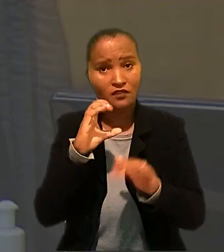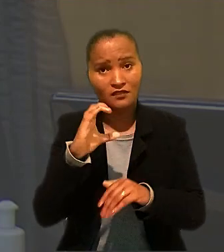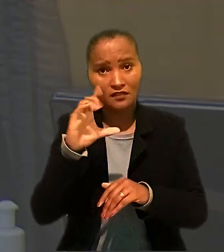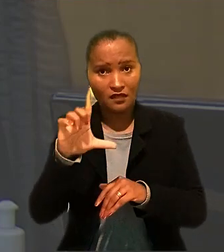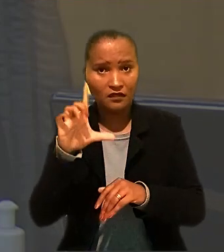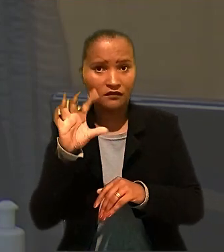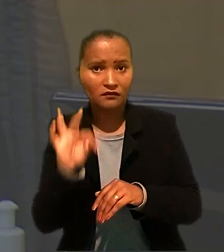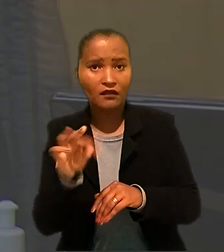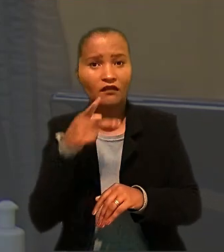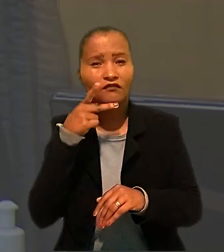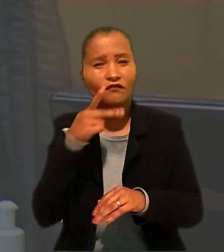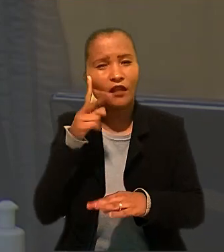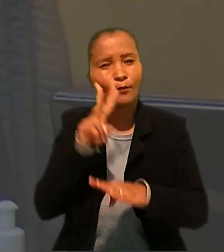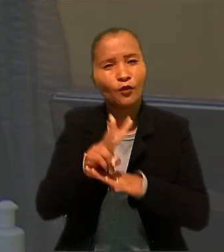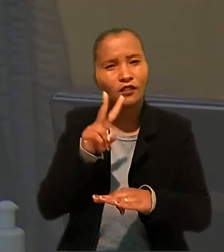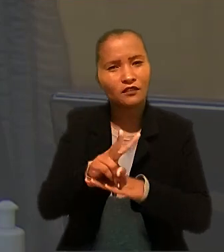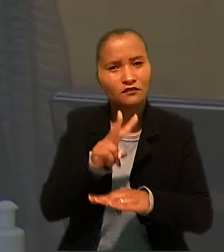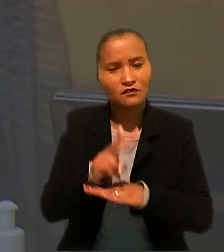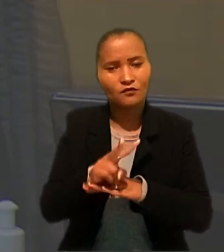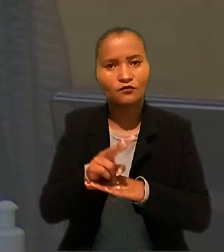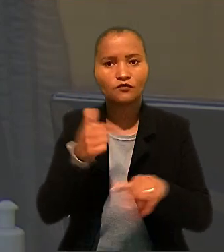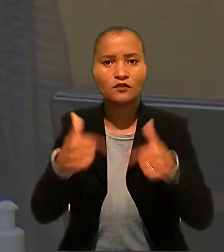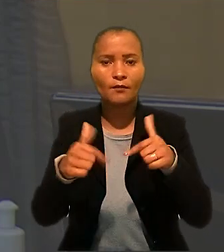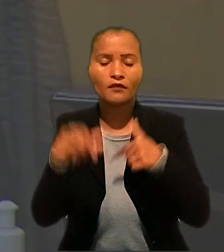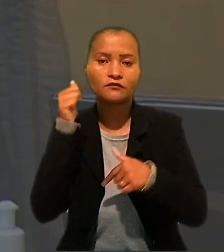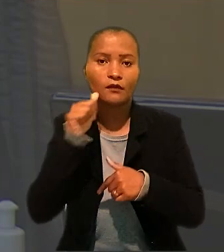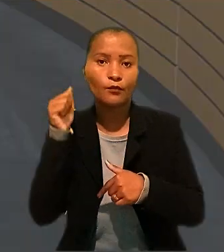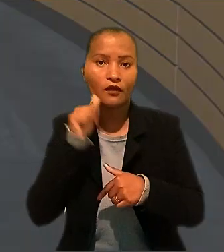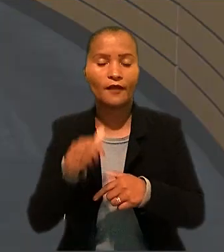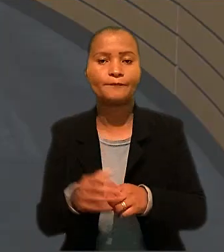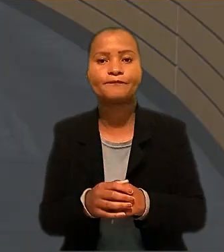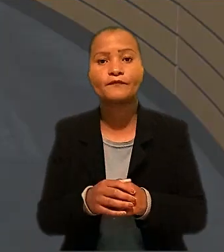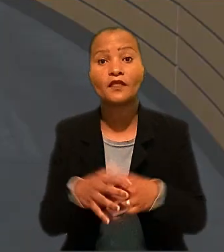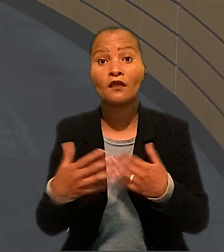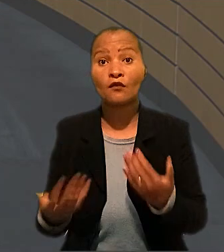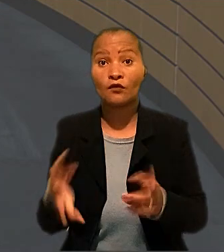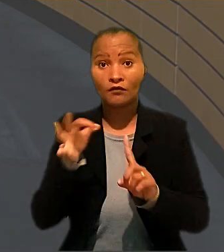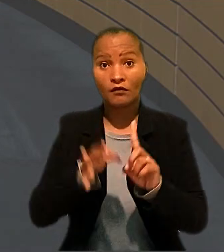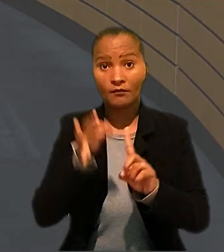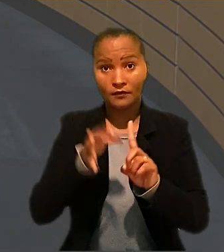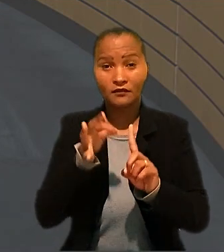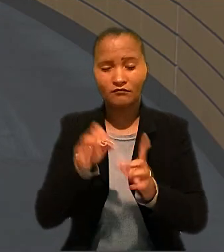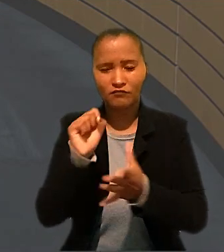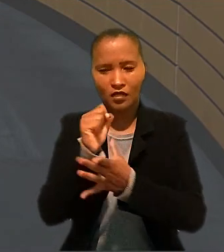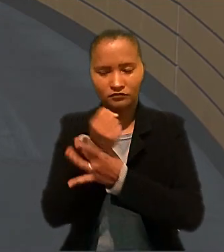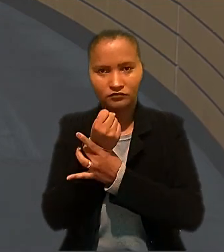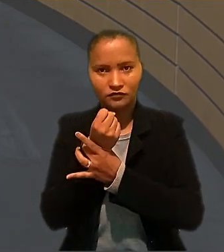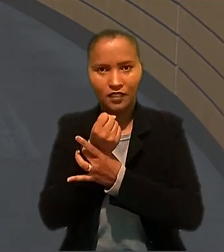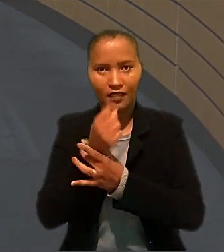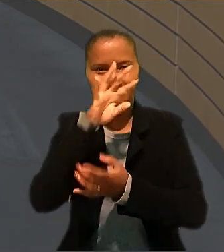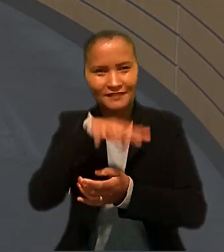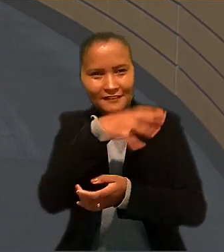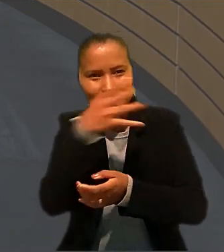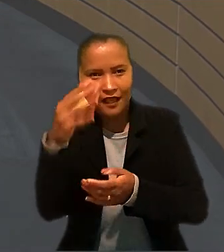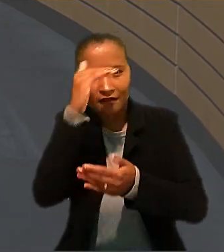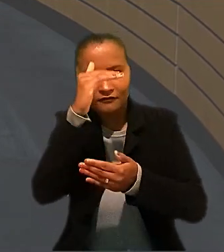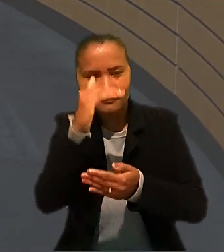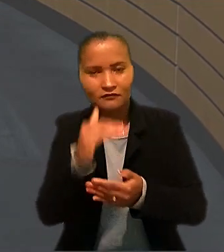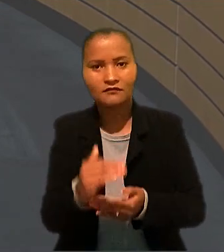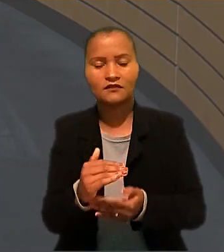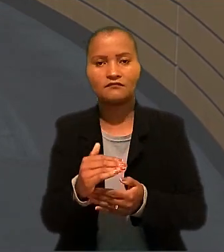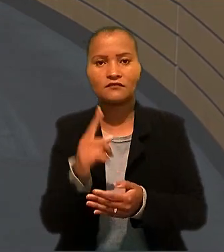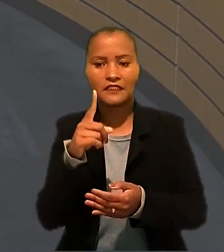artigos da CLT que tratam da proteção do trabalho da mulher. De acordo com a ministra, a garantia de uma escala de